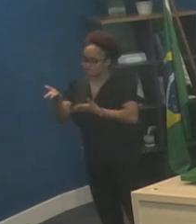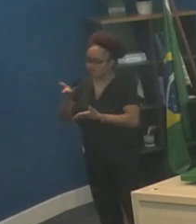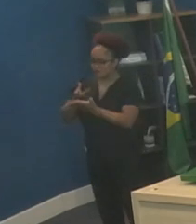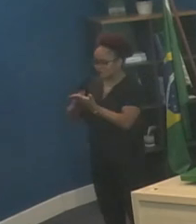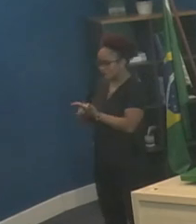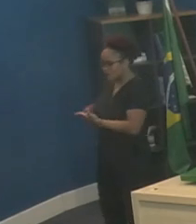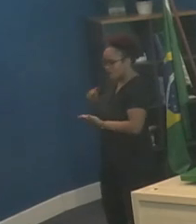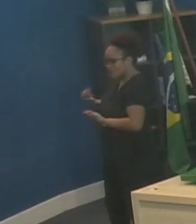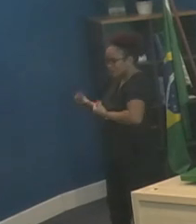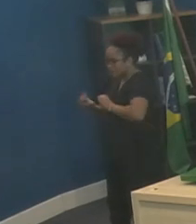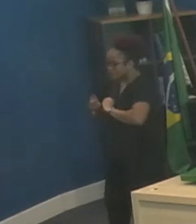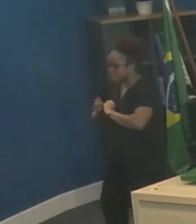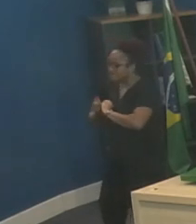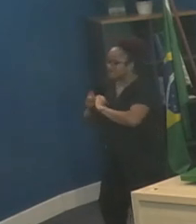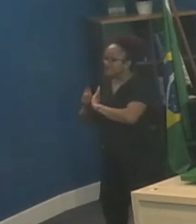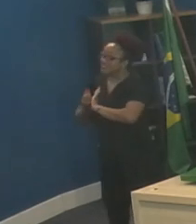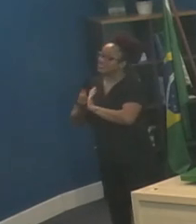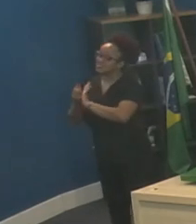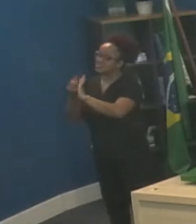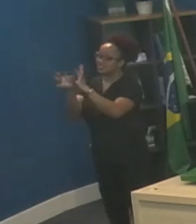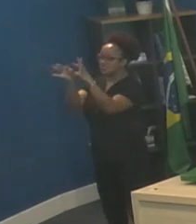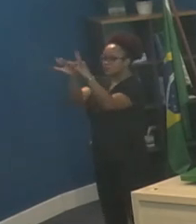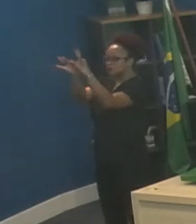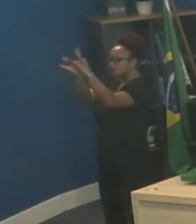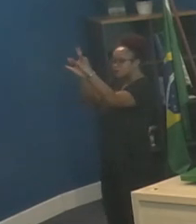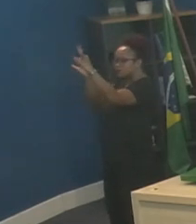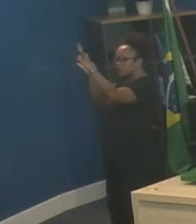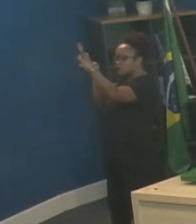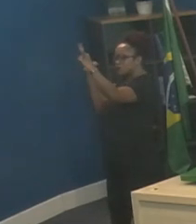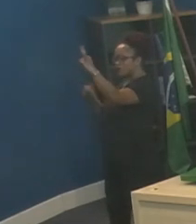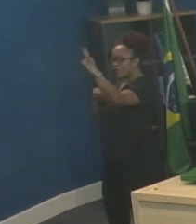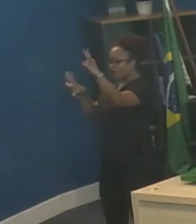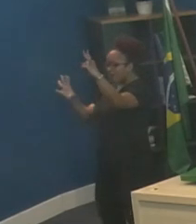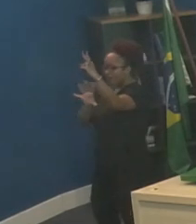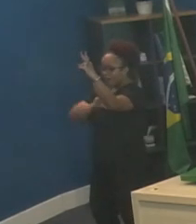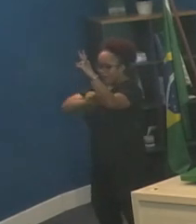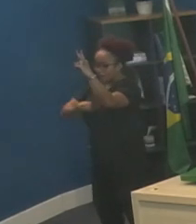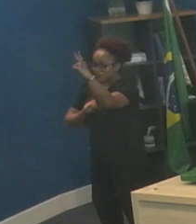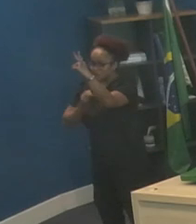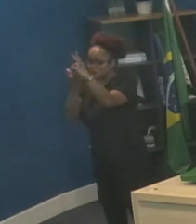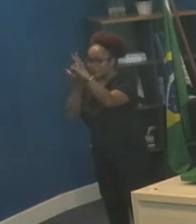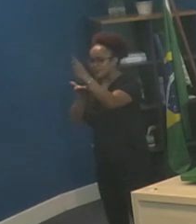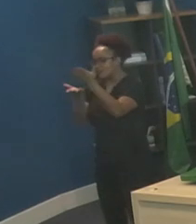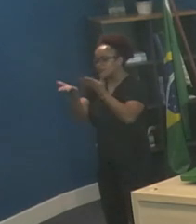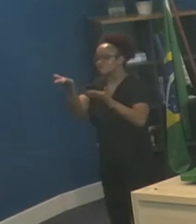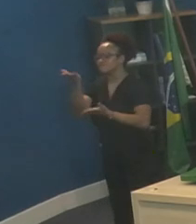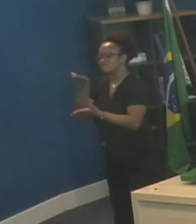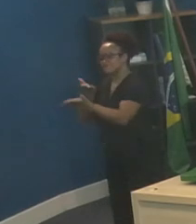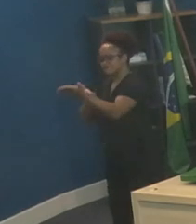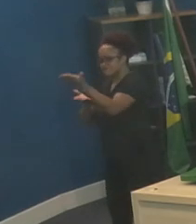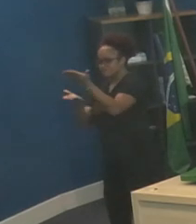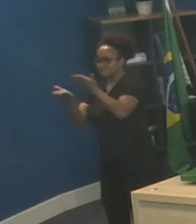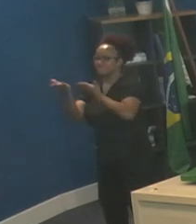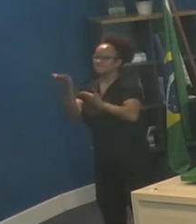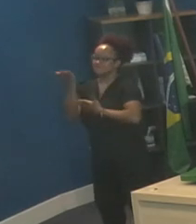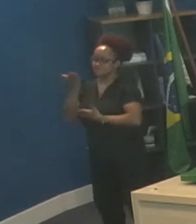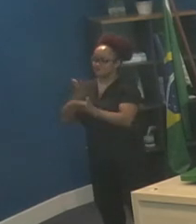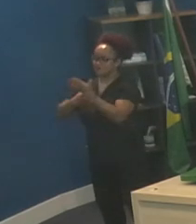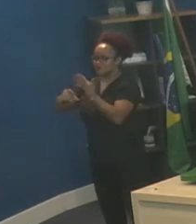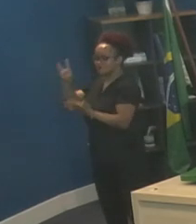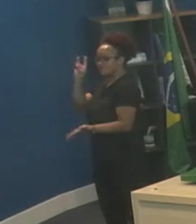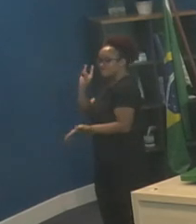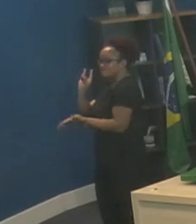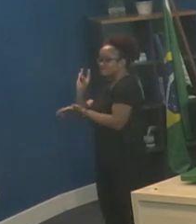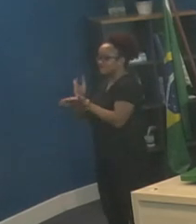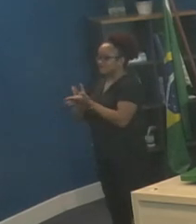nossos bosques têm mais vida, nossa vida no teu seio